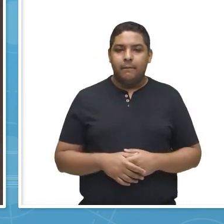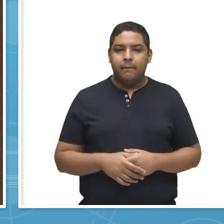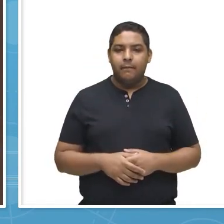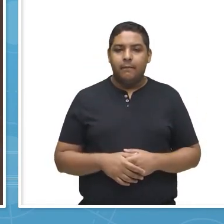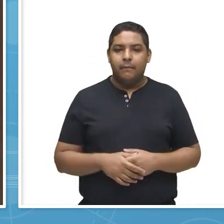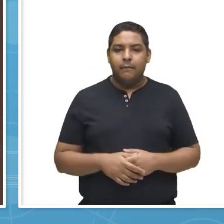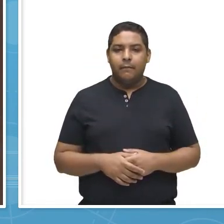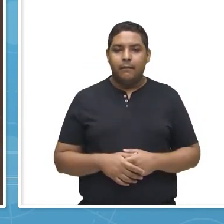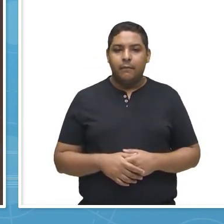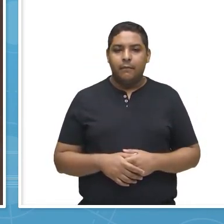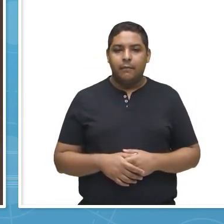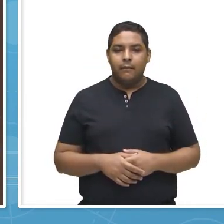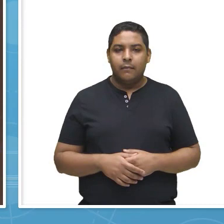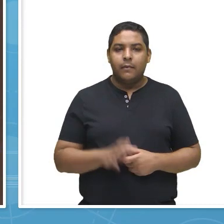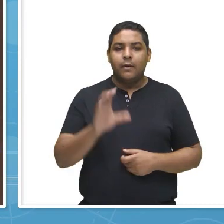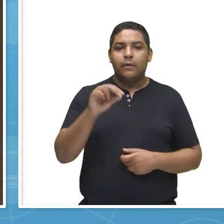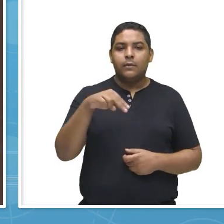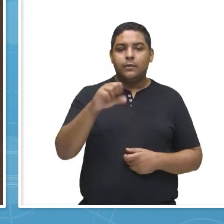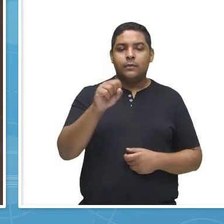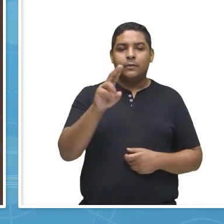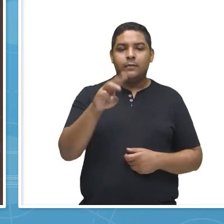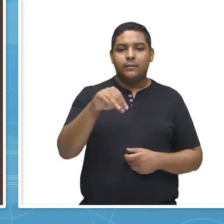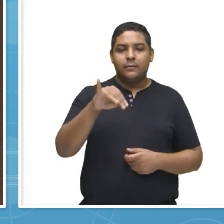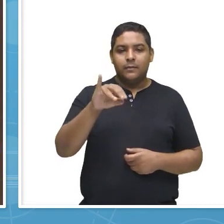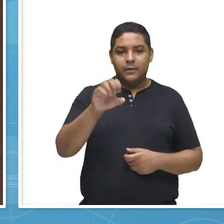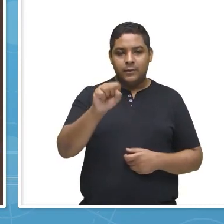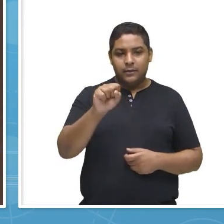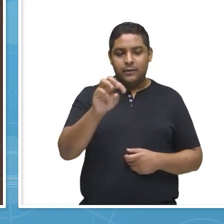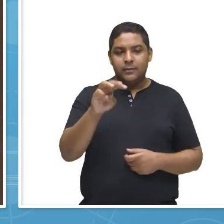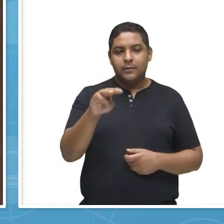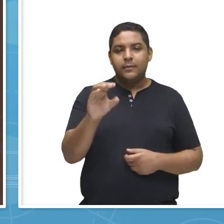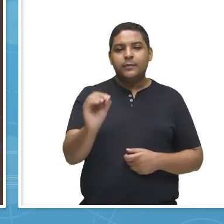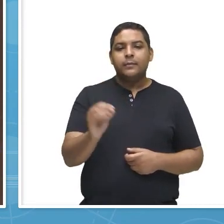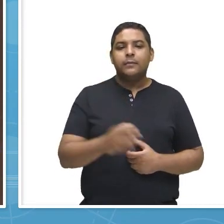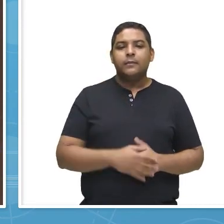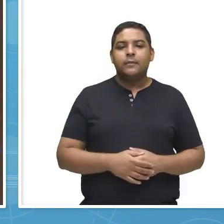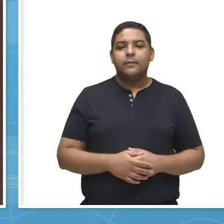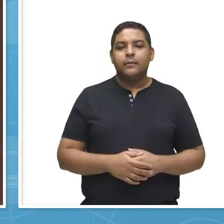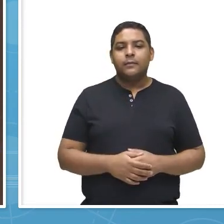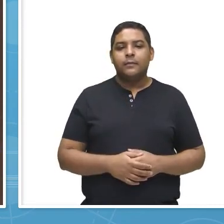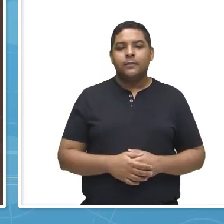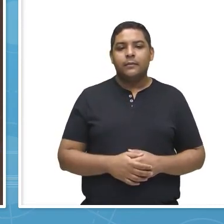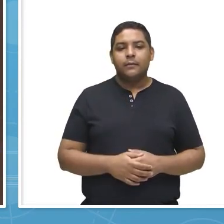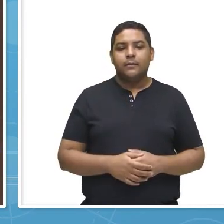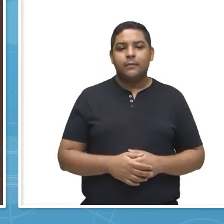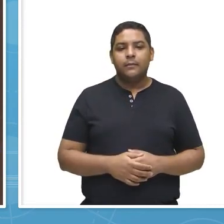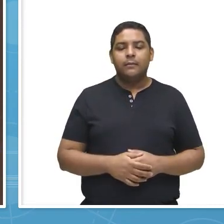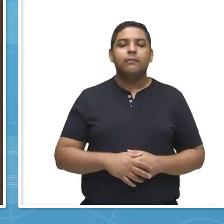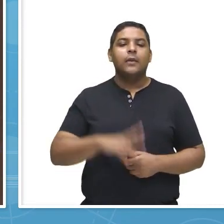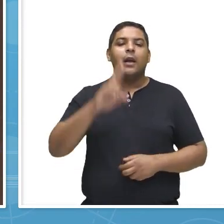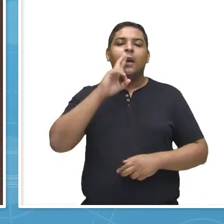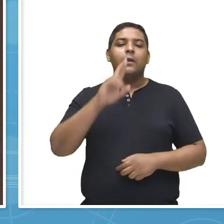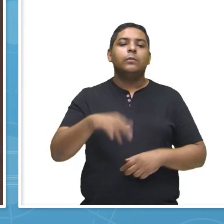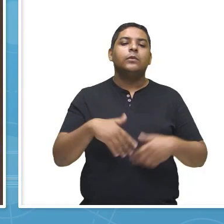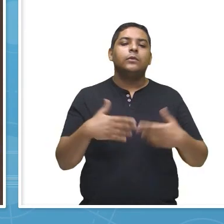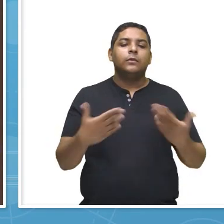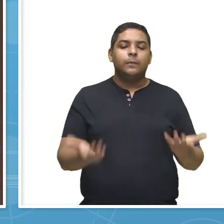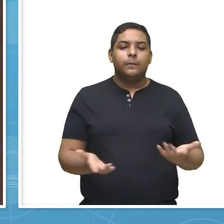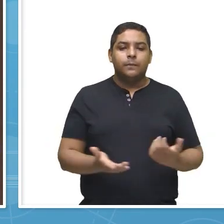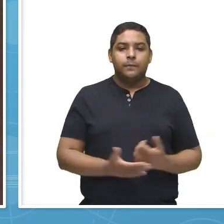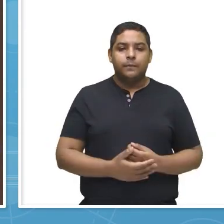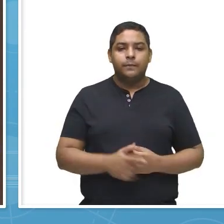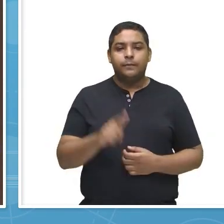comunismo. Acho que ele quis falar consumismo, né? Temos aí a resposta